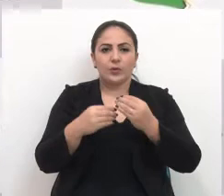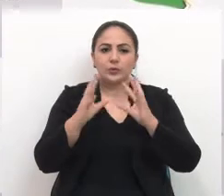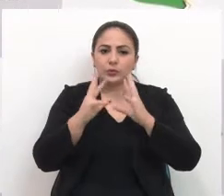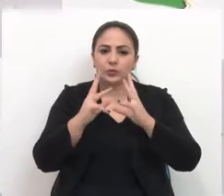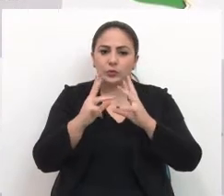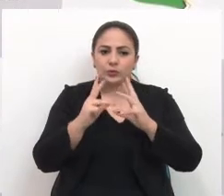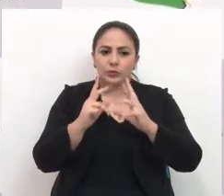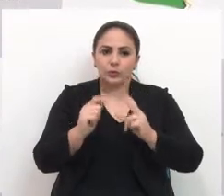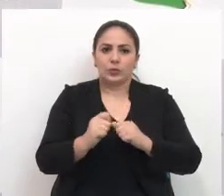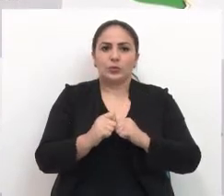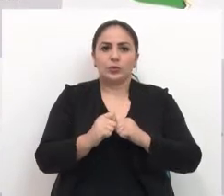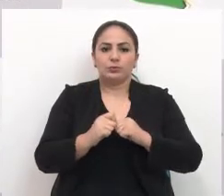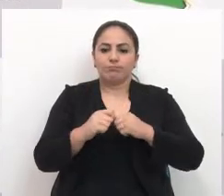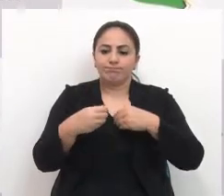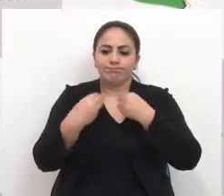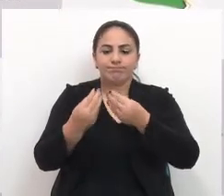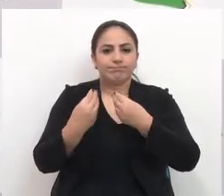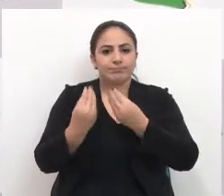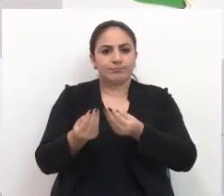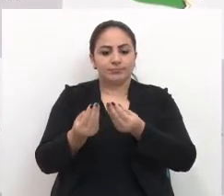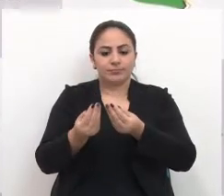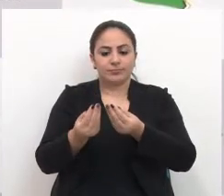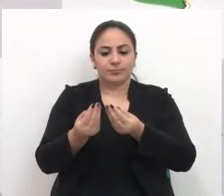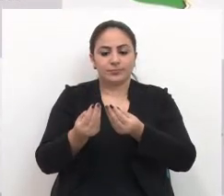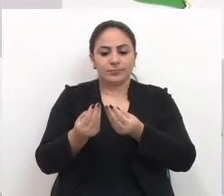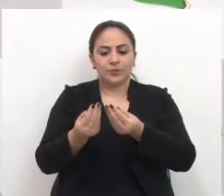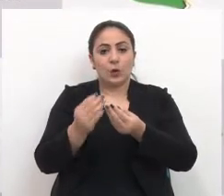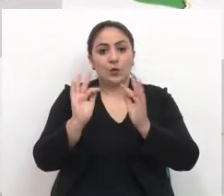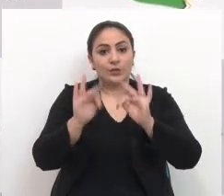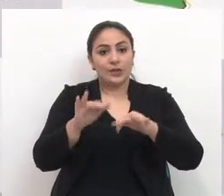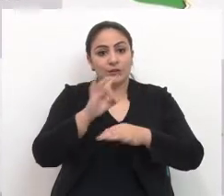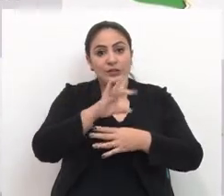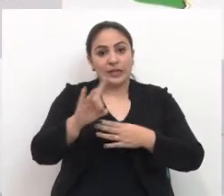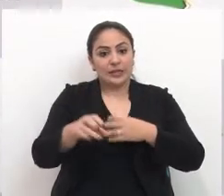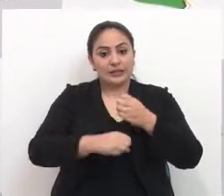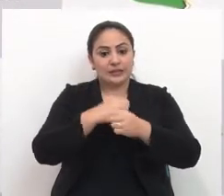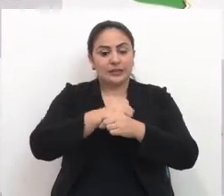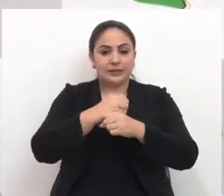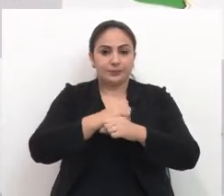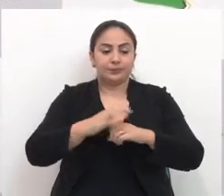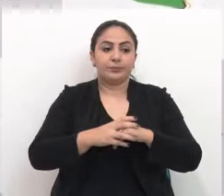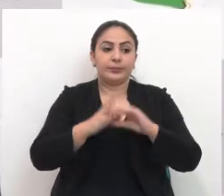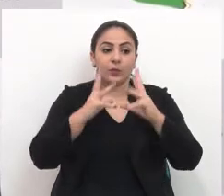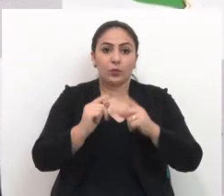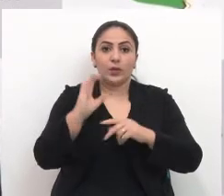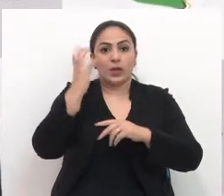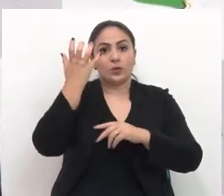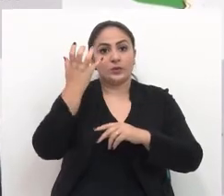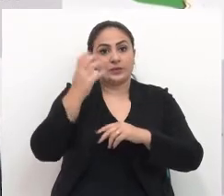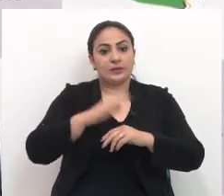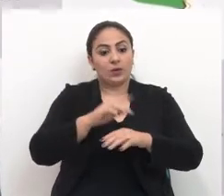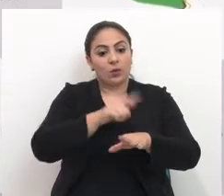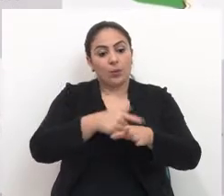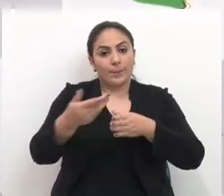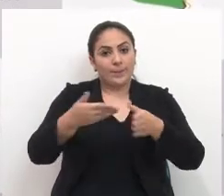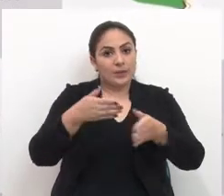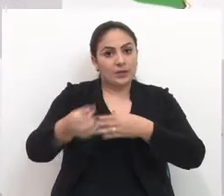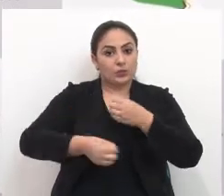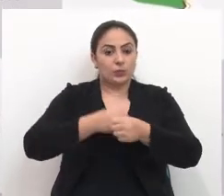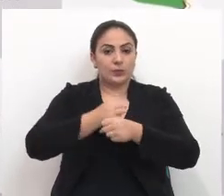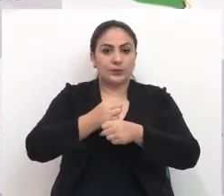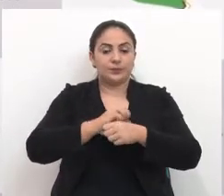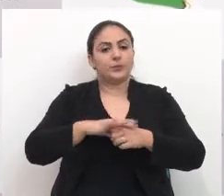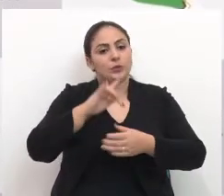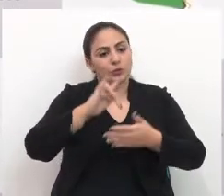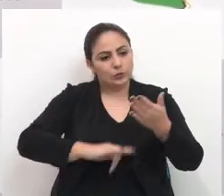como os intendentes se entregavam no fim de cada ano, aquilo que acontecia durante